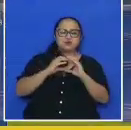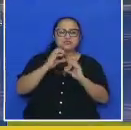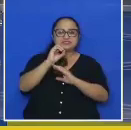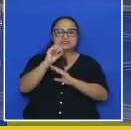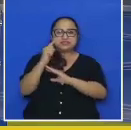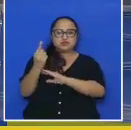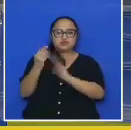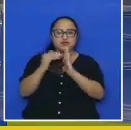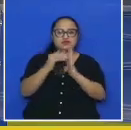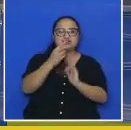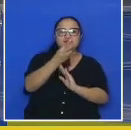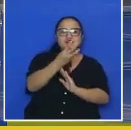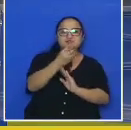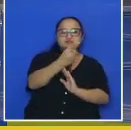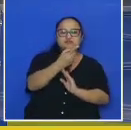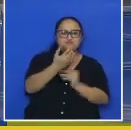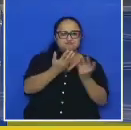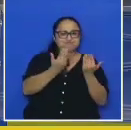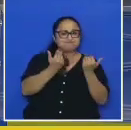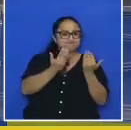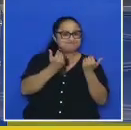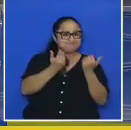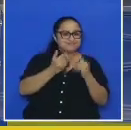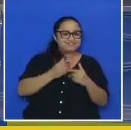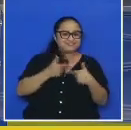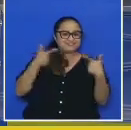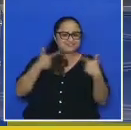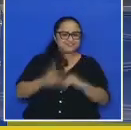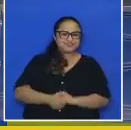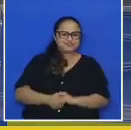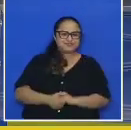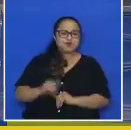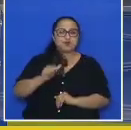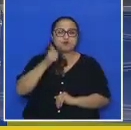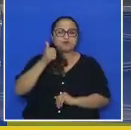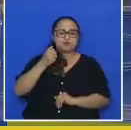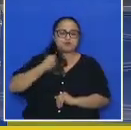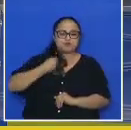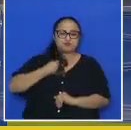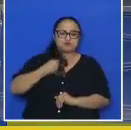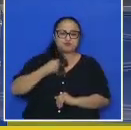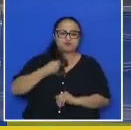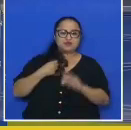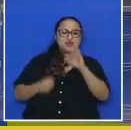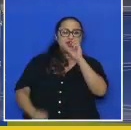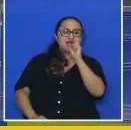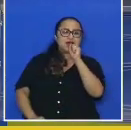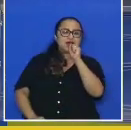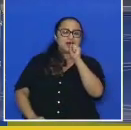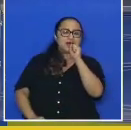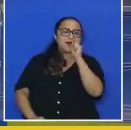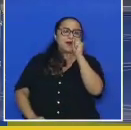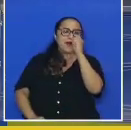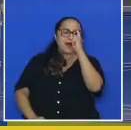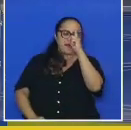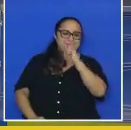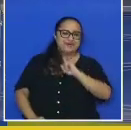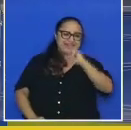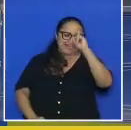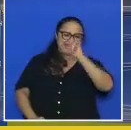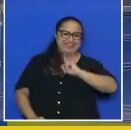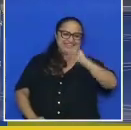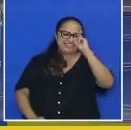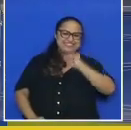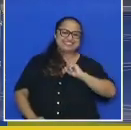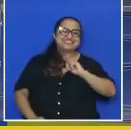31. Vem sorte, vem sorte. Qual será o primeiro número? Bola amarela, número 22.